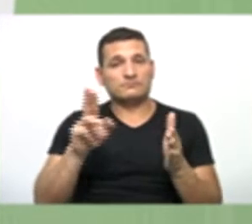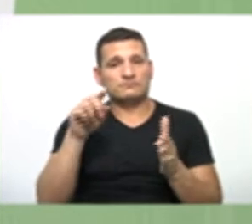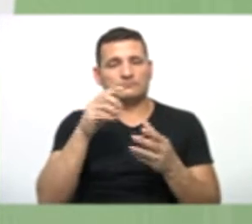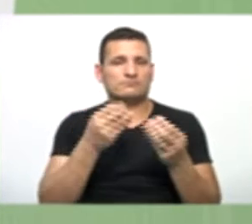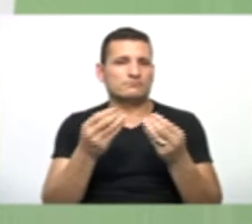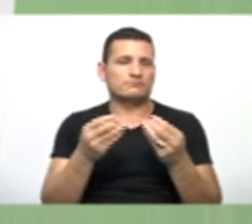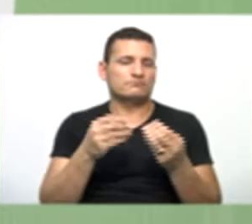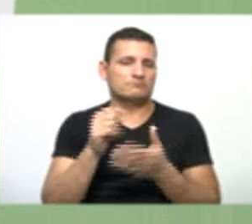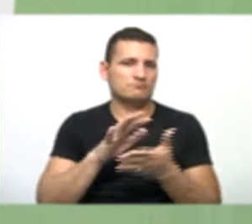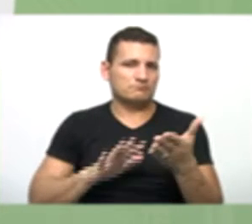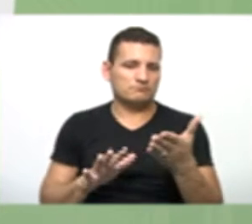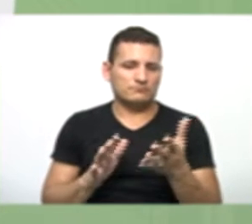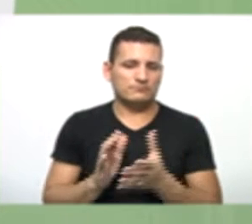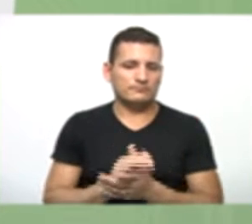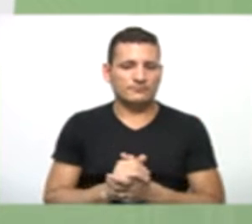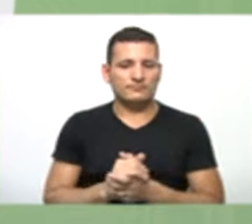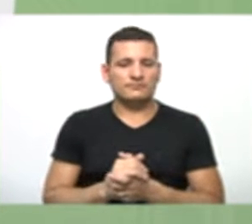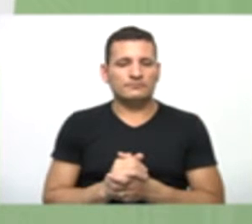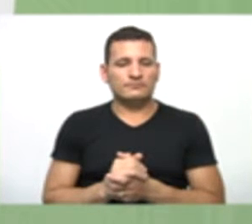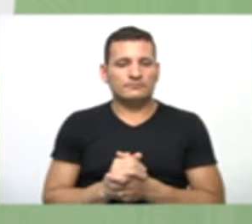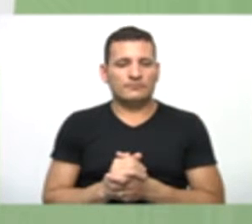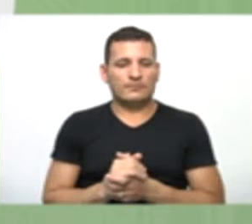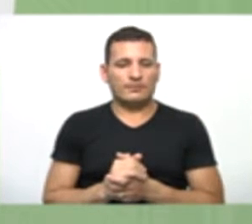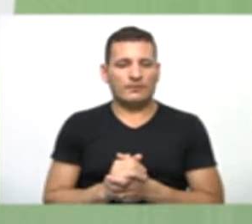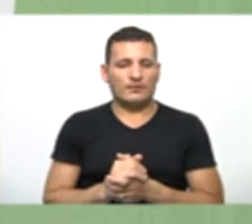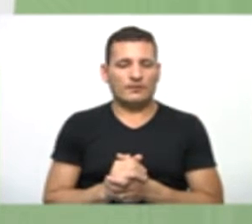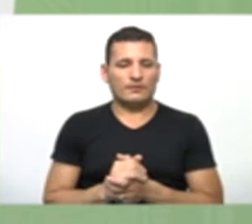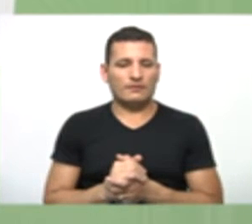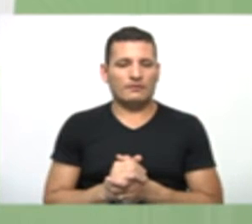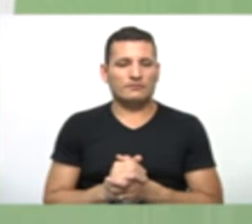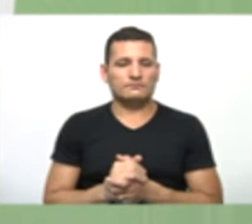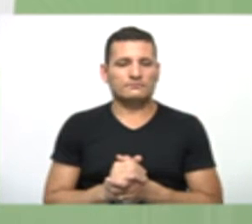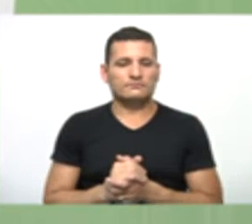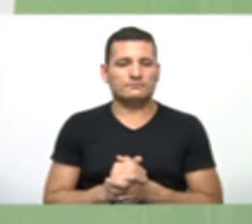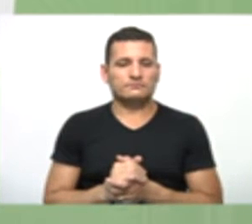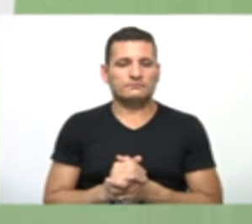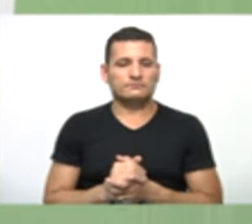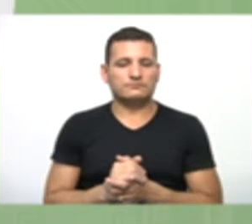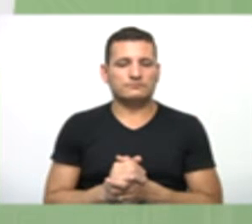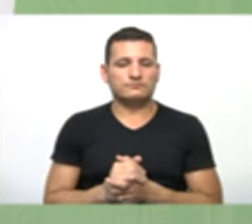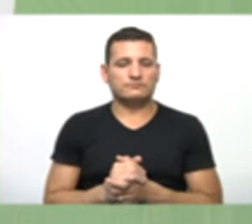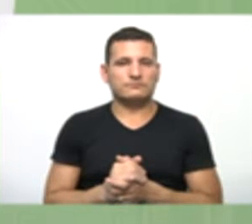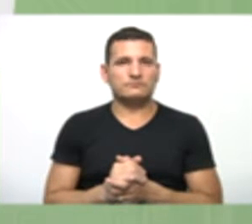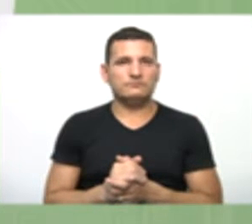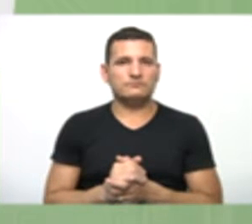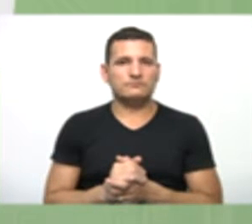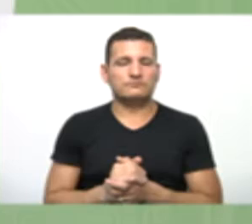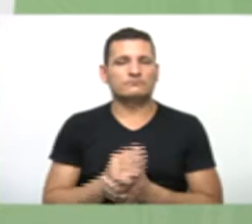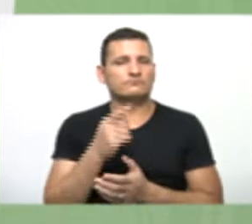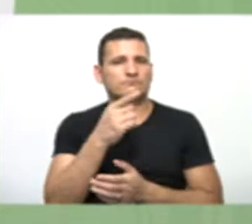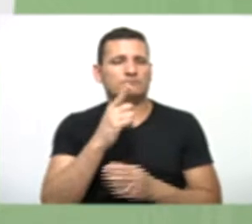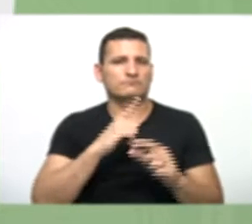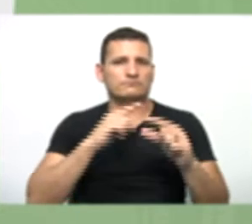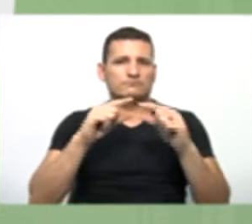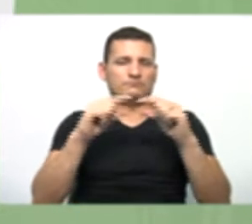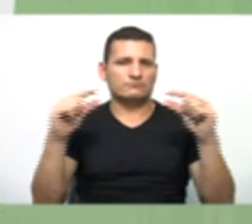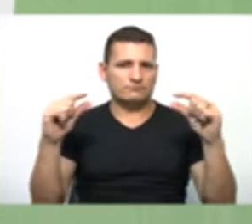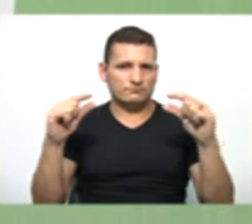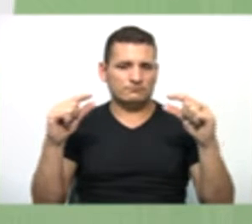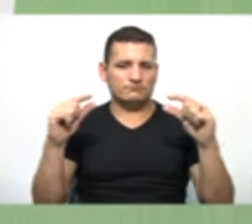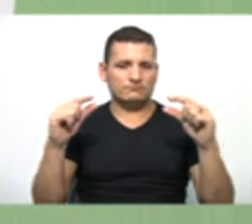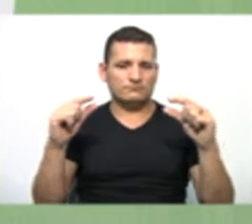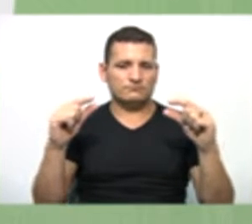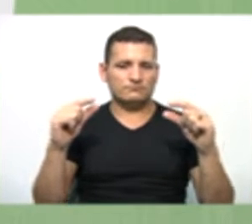exercício. Só para destacar, nós vamos destacar a fórmula. Nós temos aqui agora uma fórmula que vai ser o